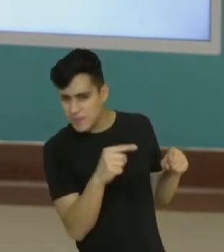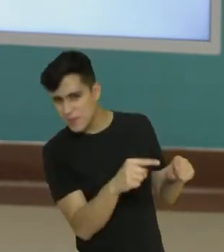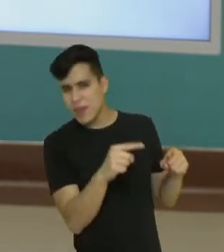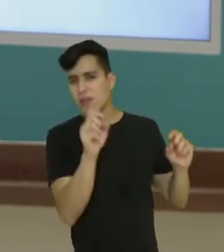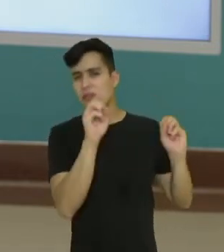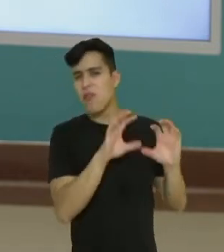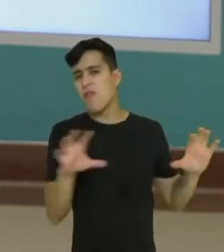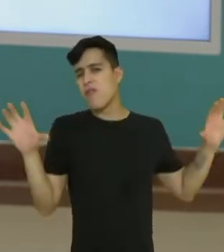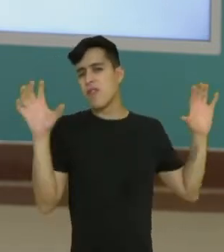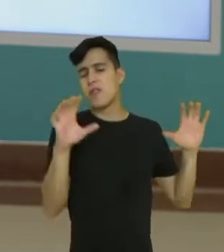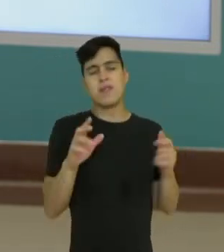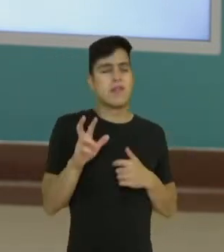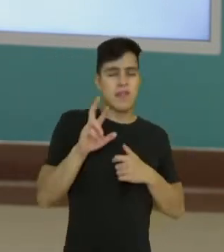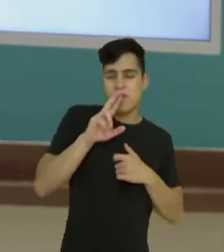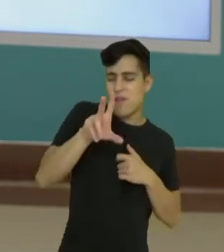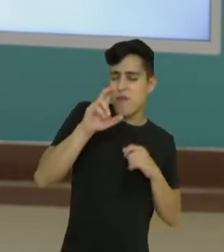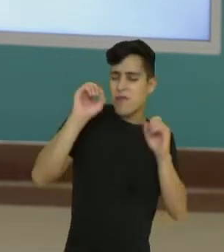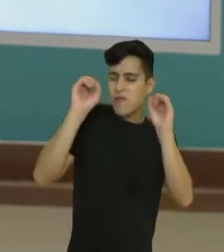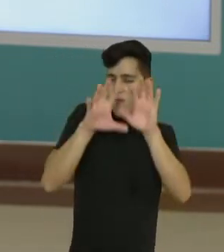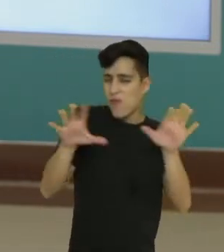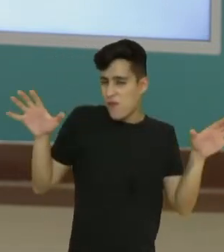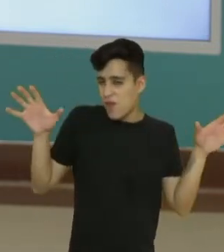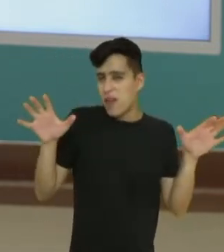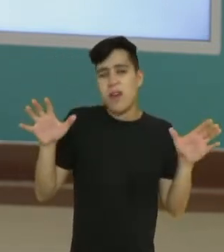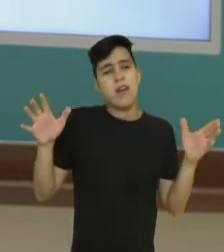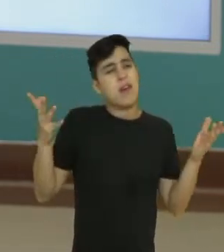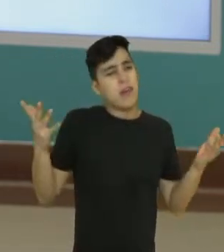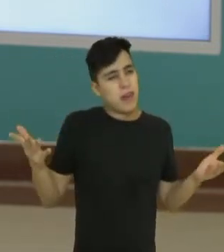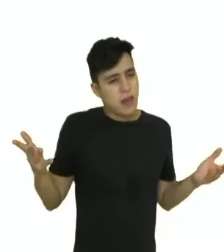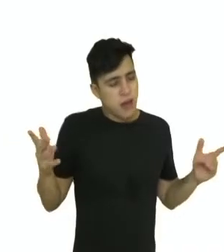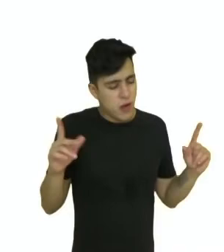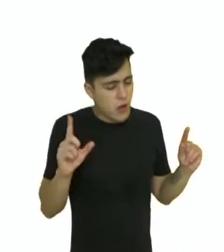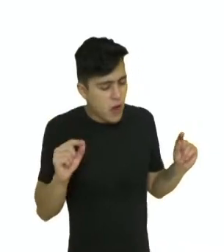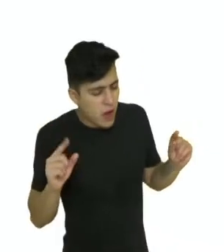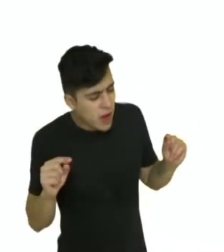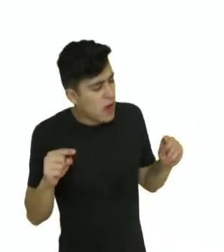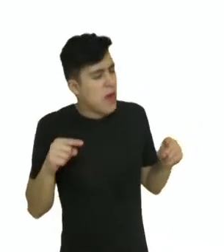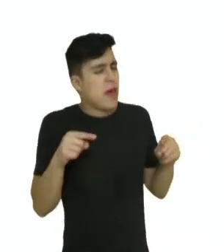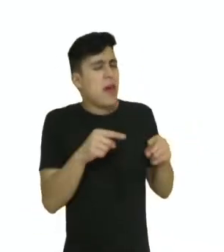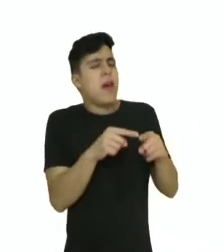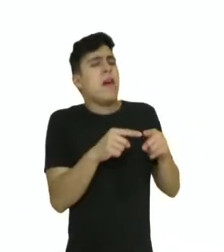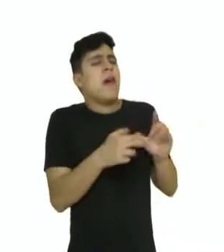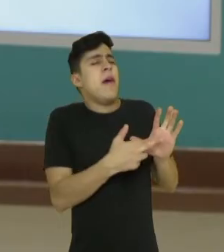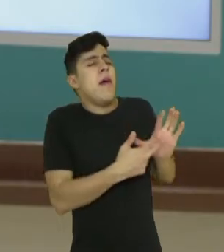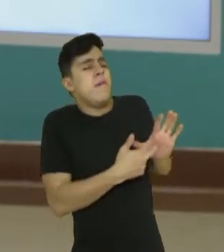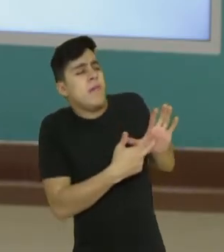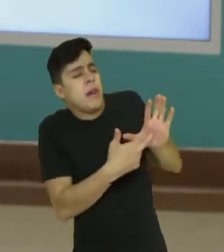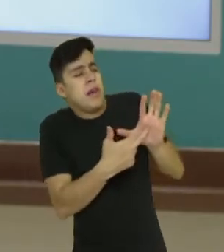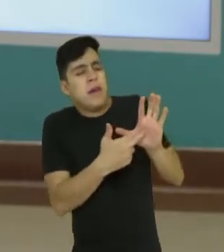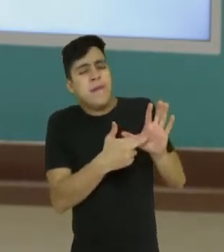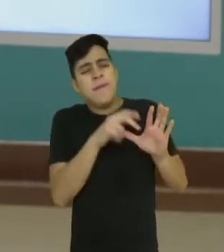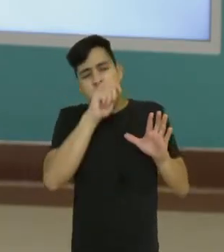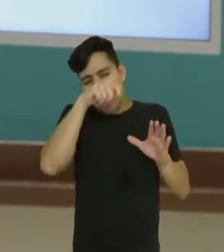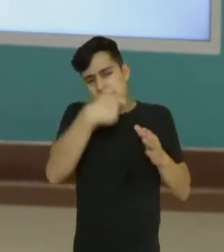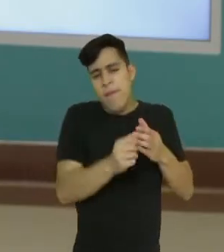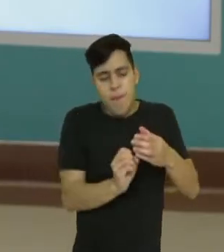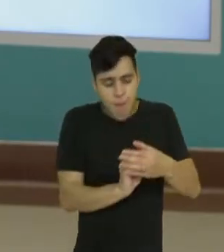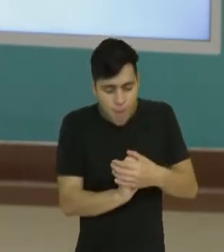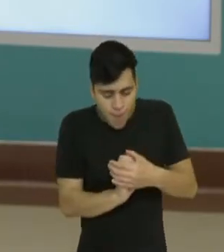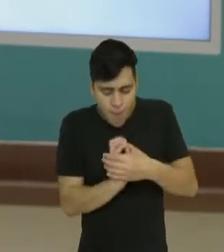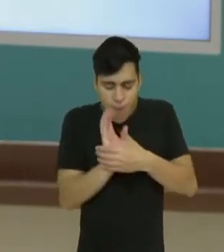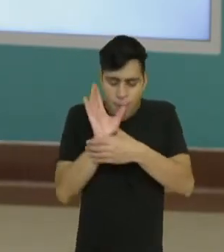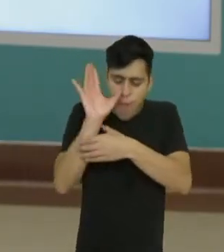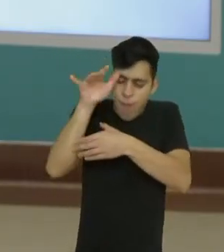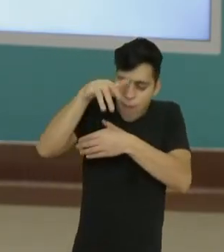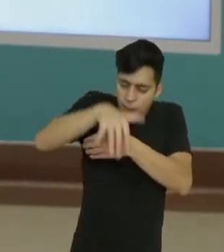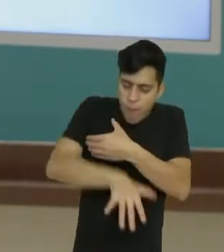nuvem. Não é uma nuvem. Então, qual é o fenômeno representado aqui? Um vulcão que está entrando